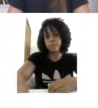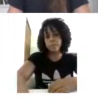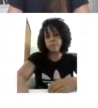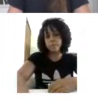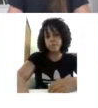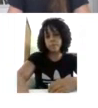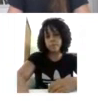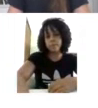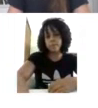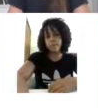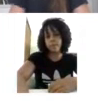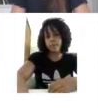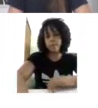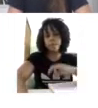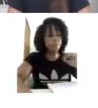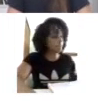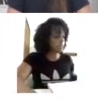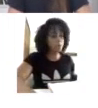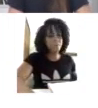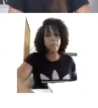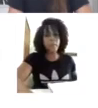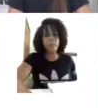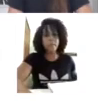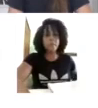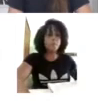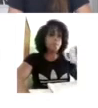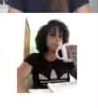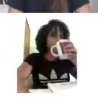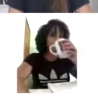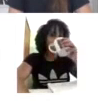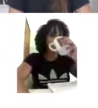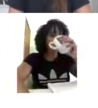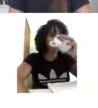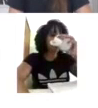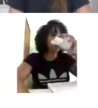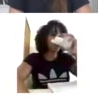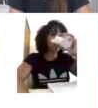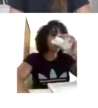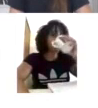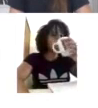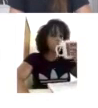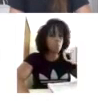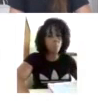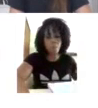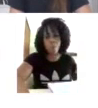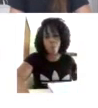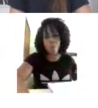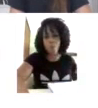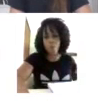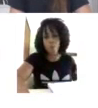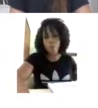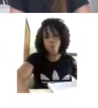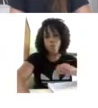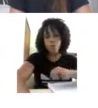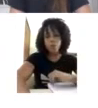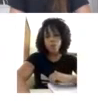só sobre o PIBID, mas como os componentes curriculares, como as licenciaturas têm uma grande importância no contexto escolar,